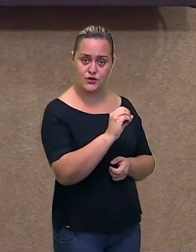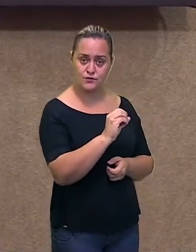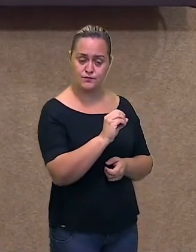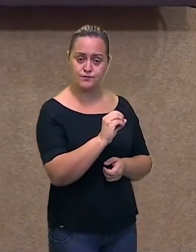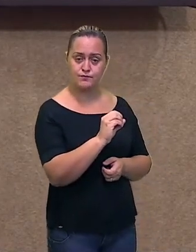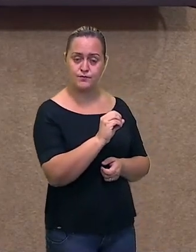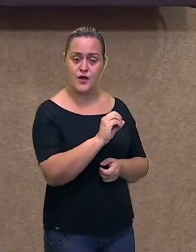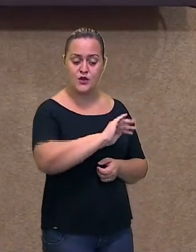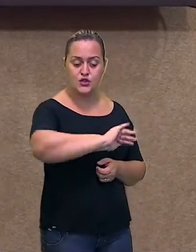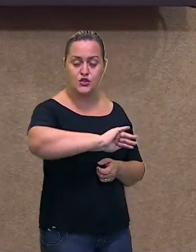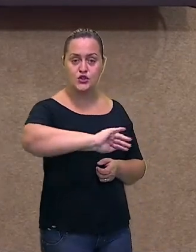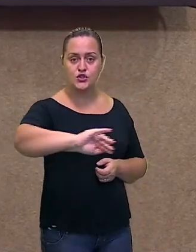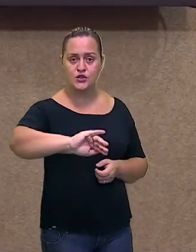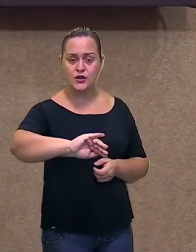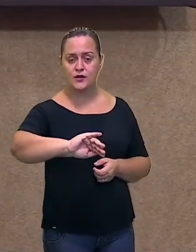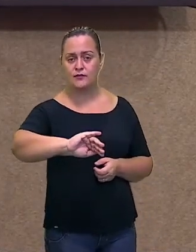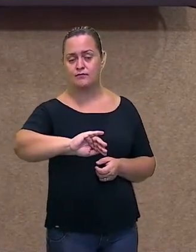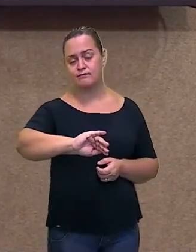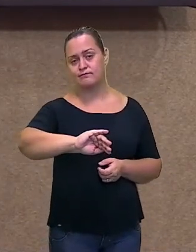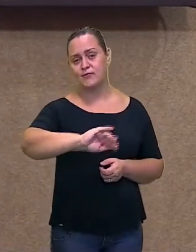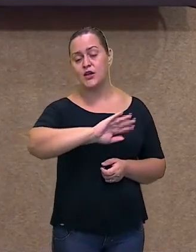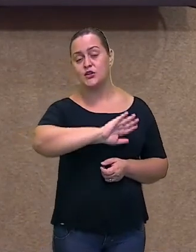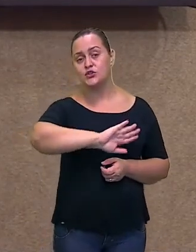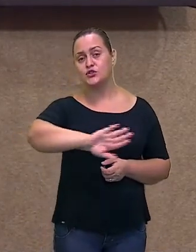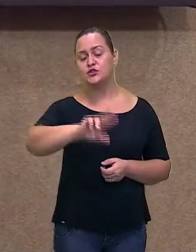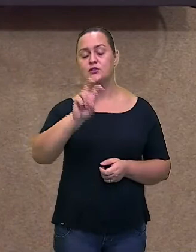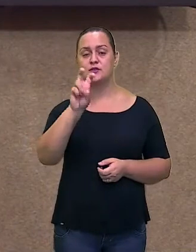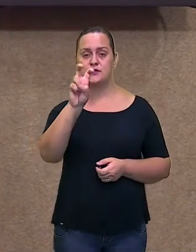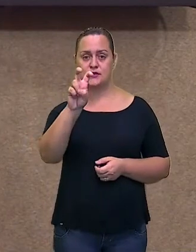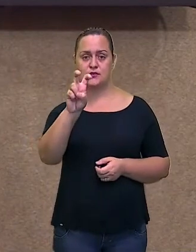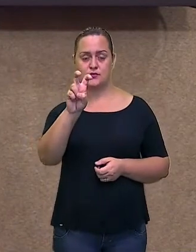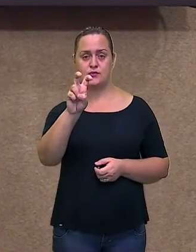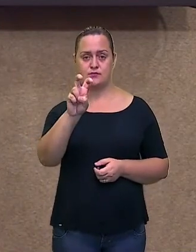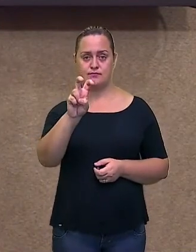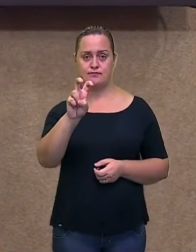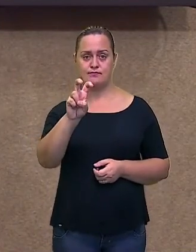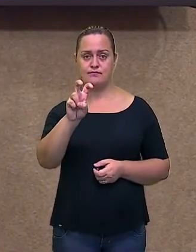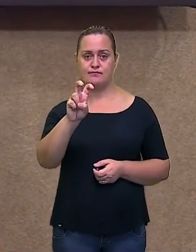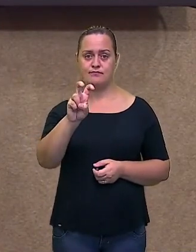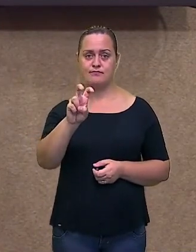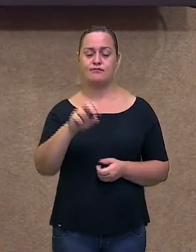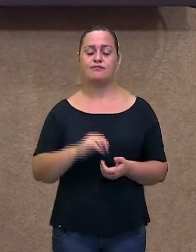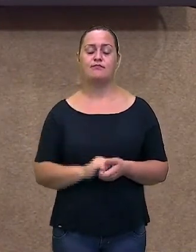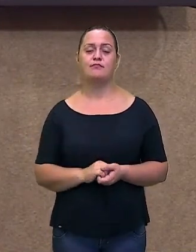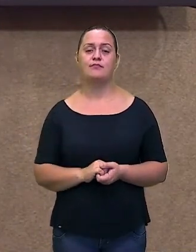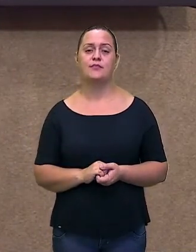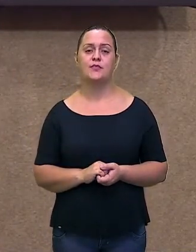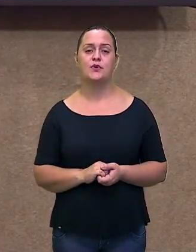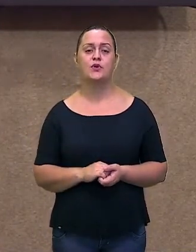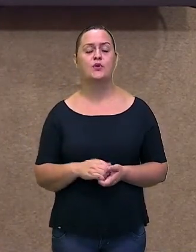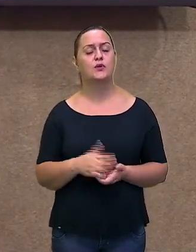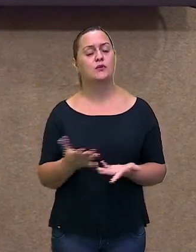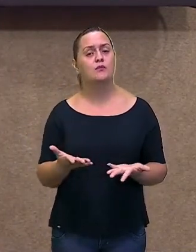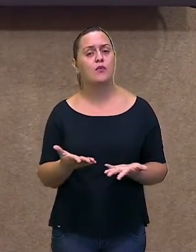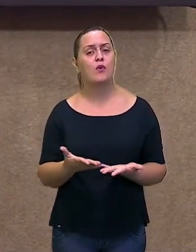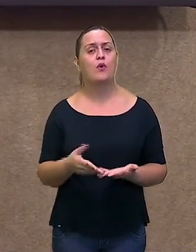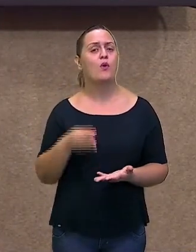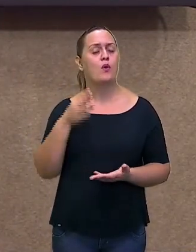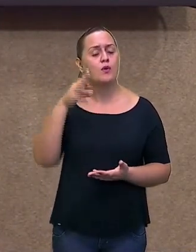e eu vou tirar quanto cinco eu vou retirar assim que são os gostos